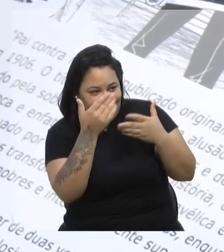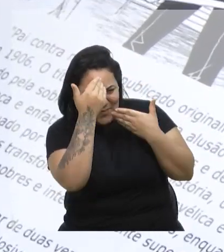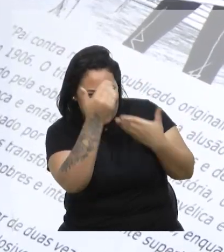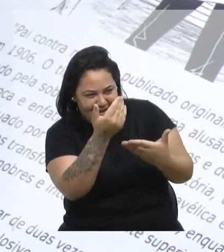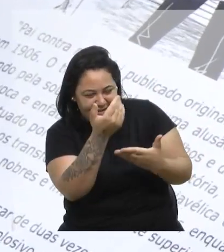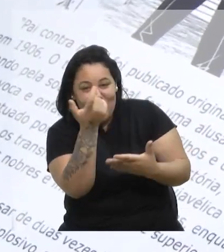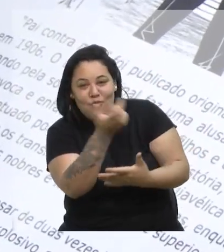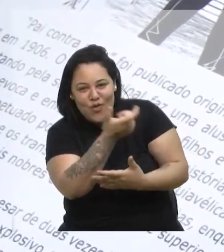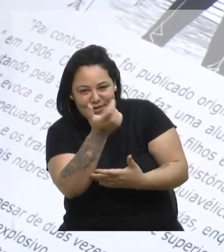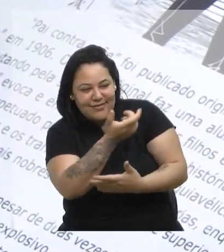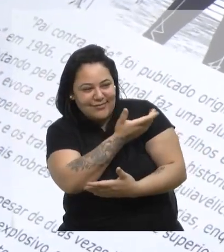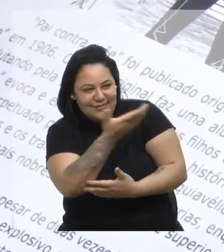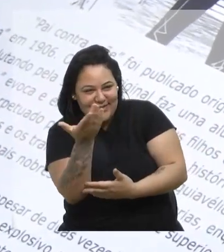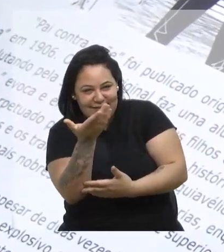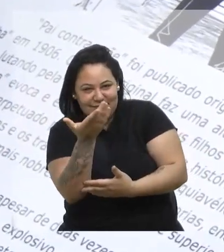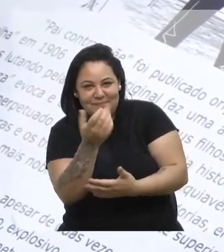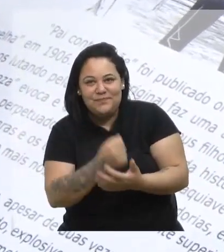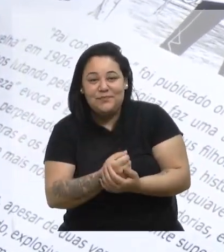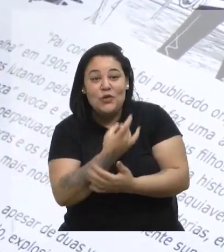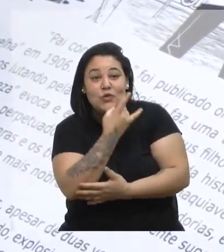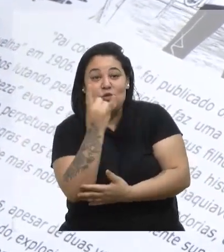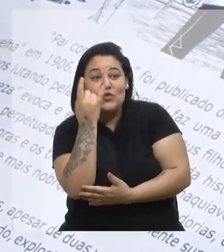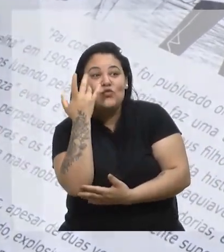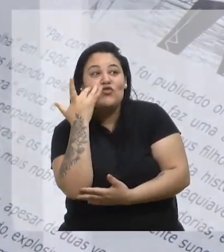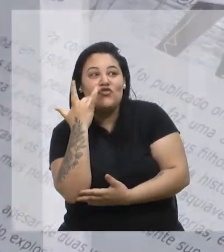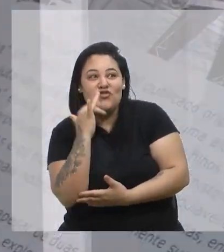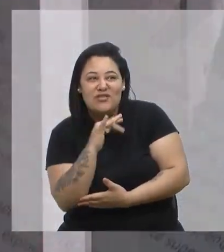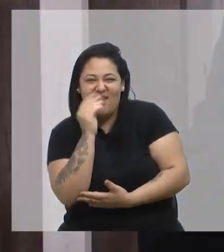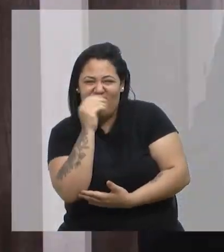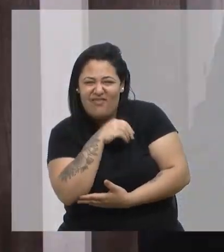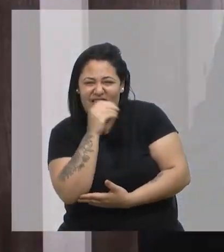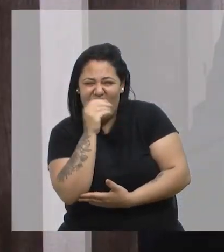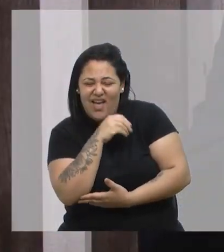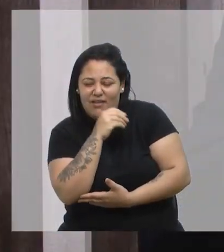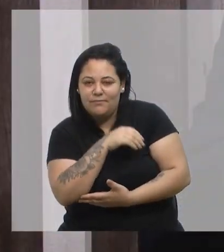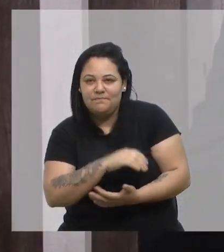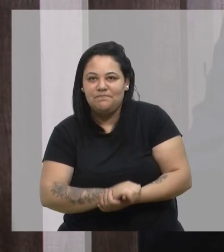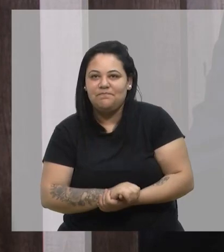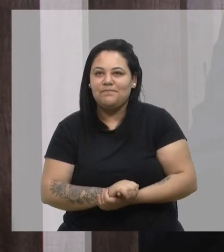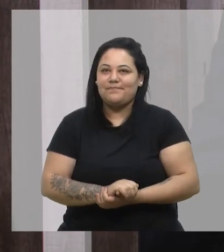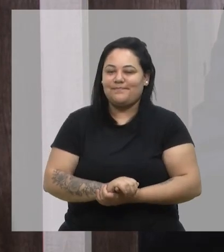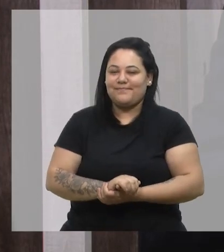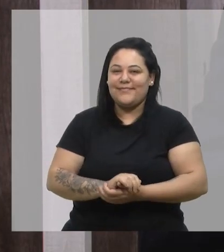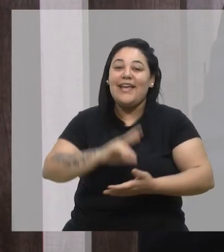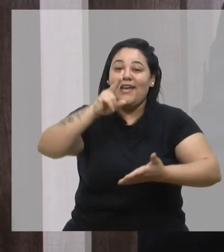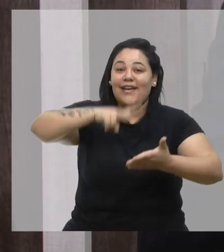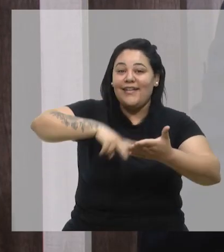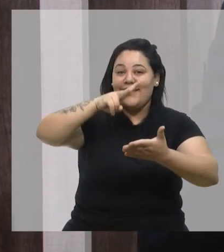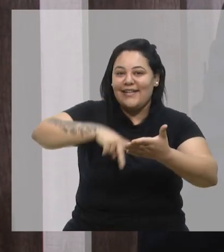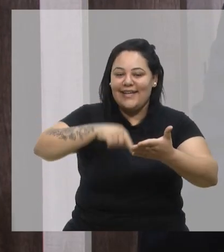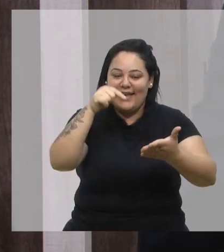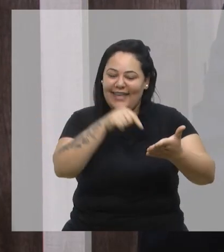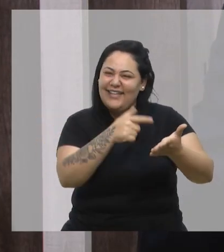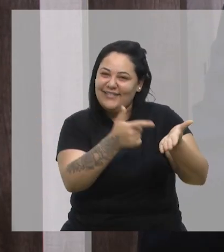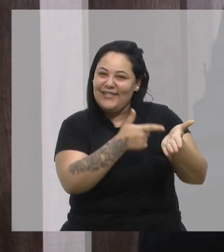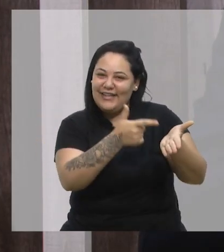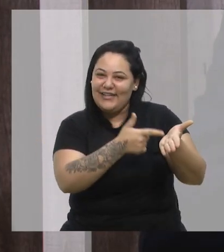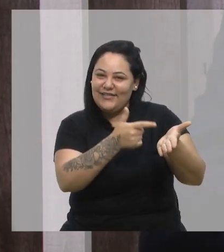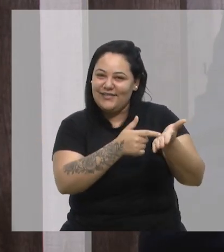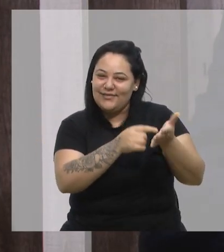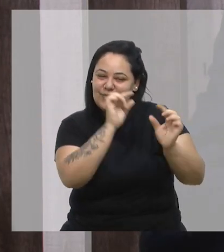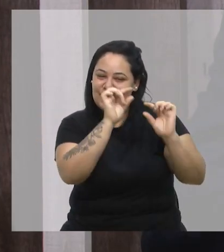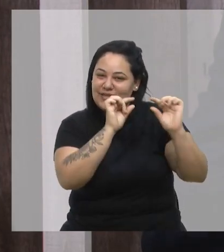Ah, parabéns. Obrigado e boa sorte para você. Os últimos dias têm sido bem fracos. Eu li aqui